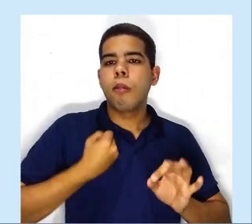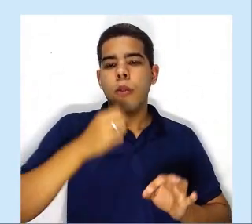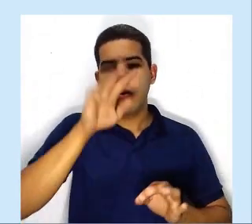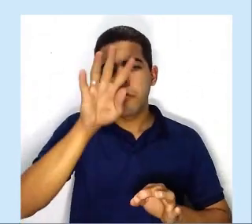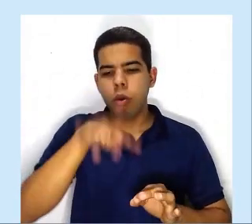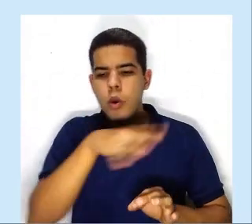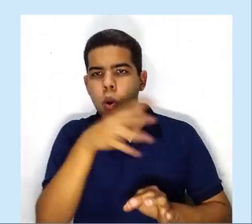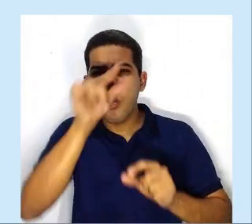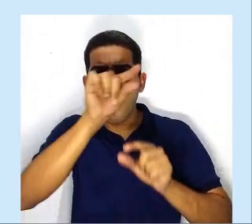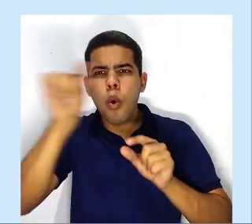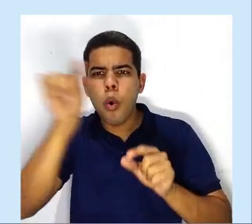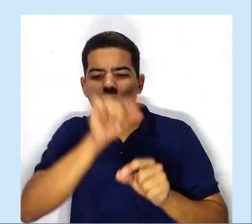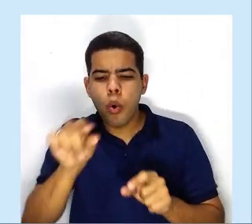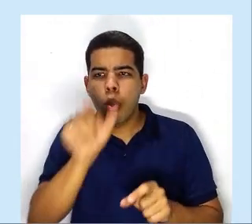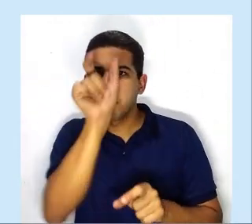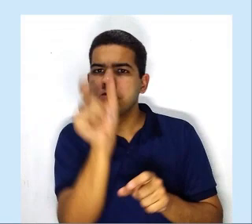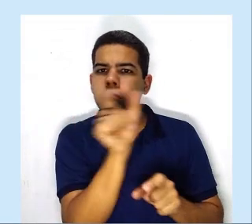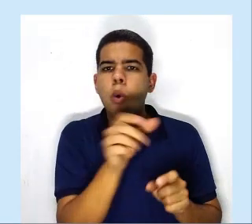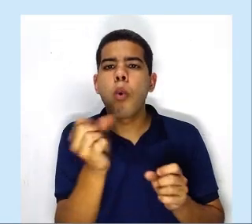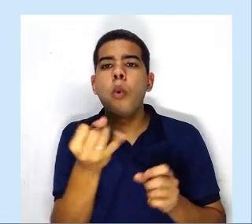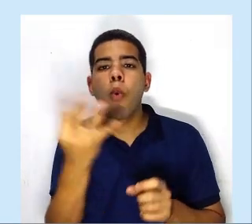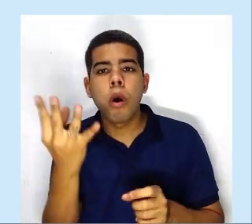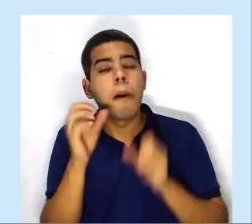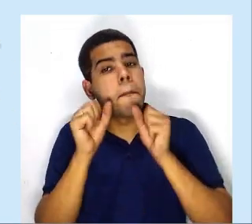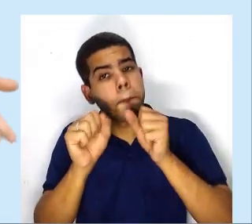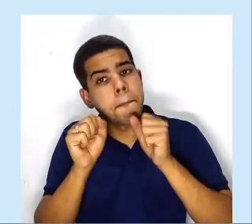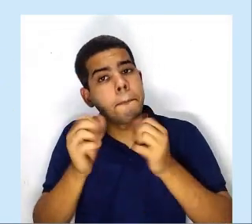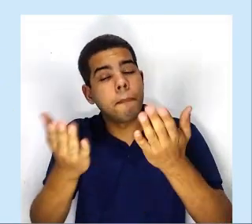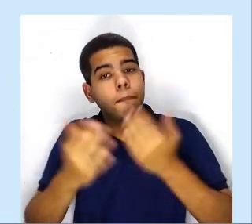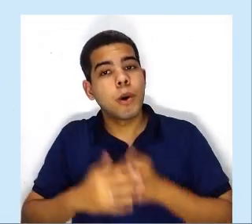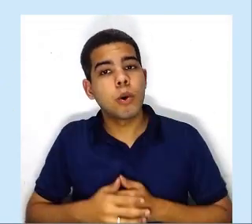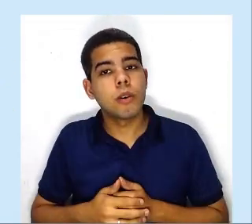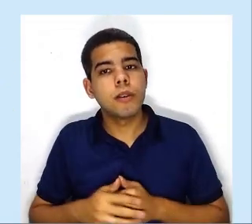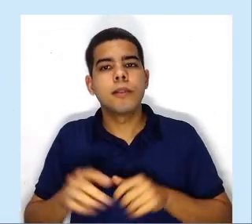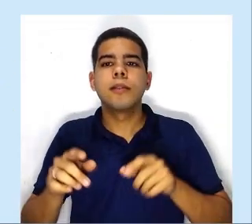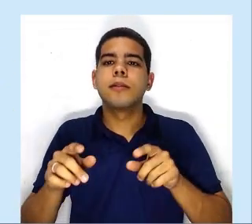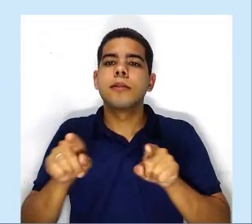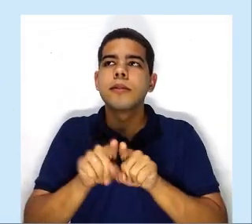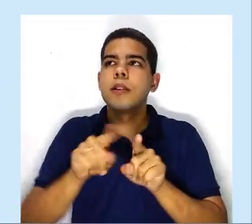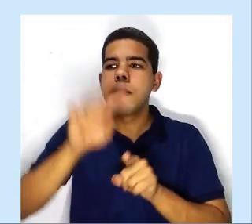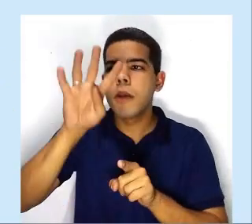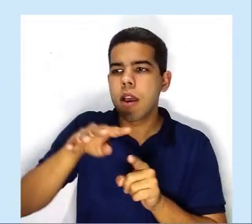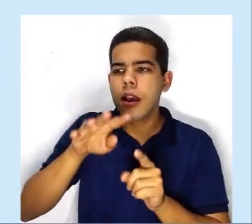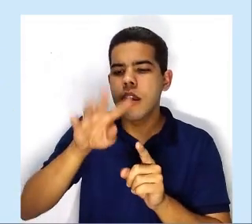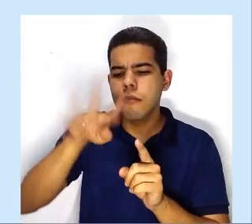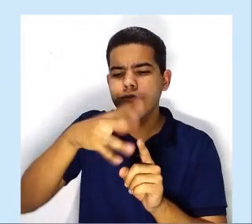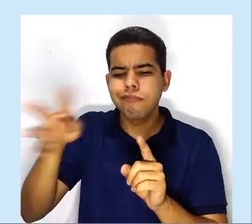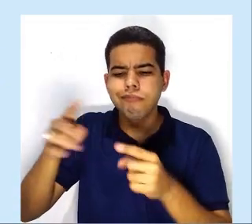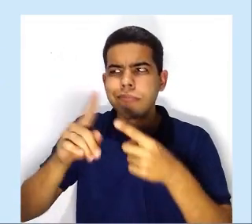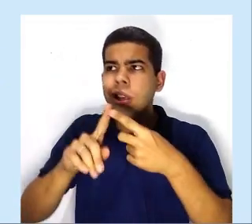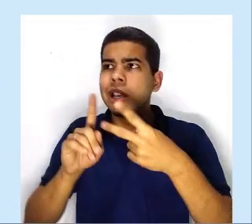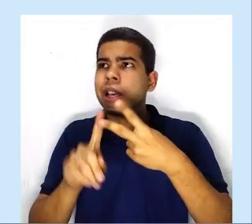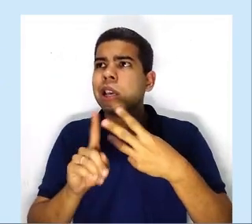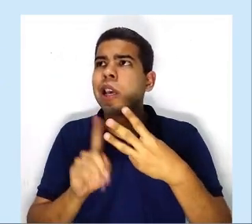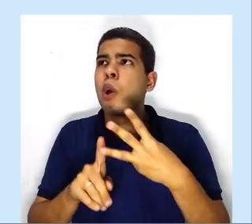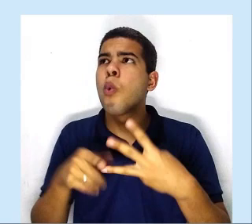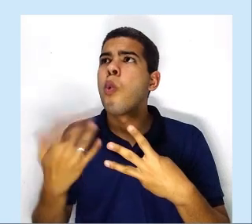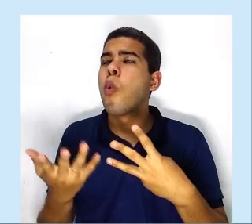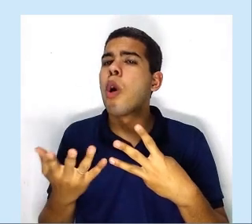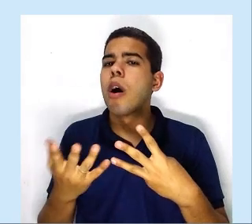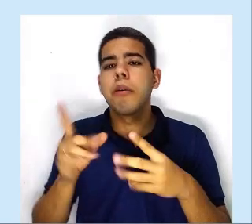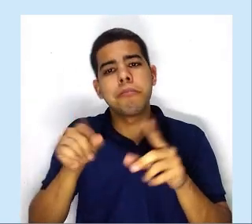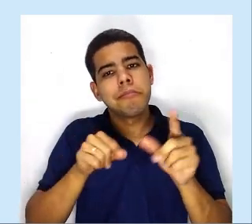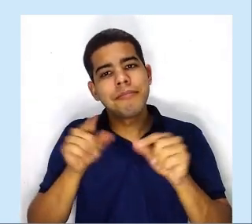de linhas e colunas que você vai precisar. E vai também escolher o gráfico que melhor representa os resultados do